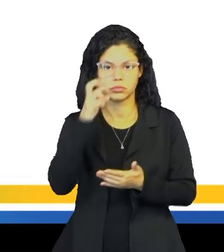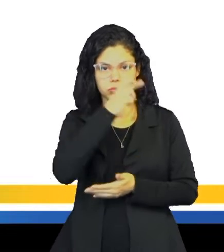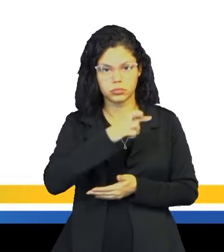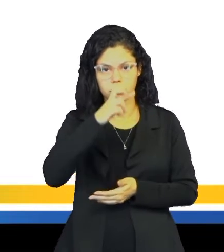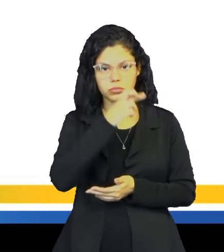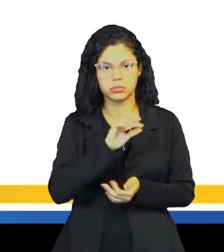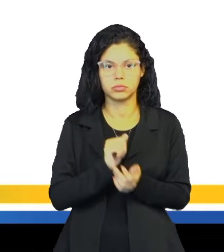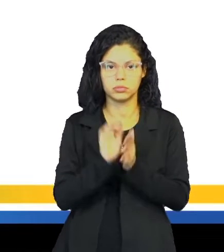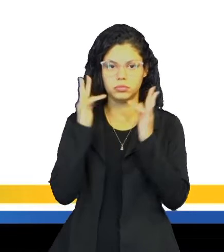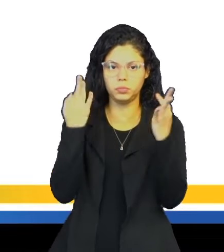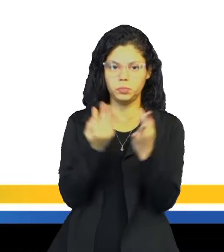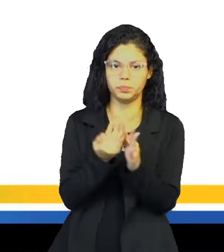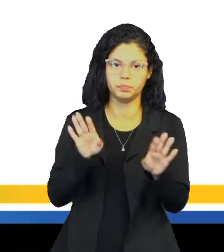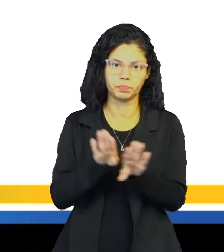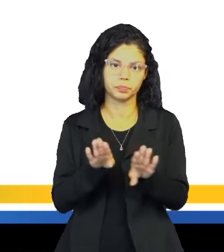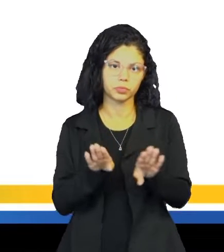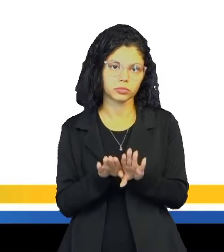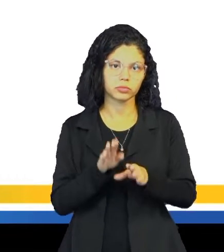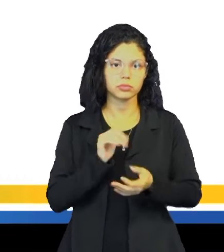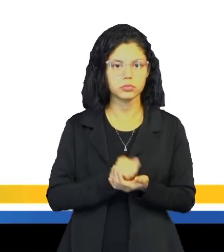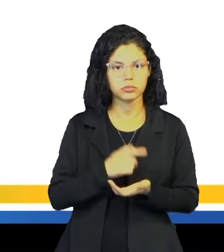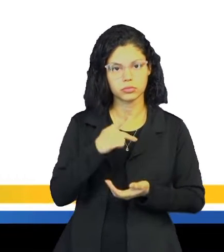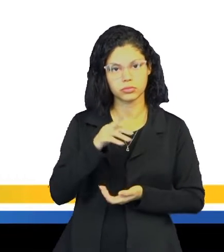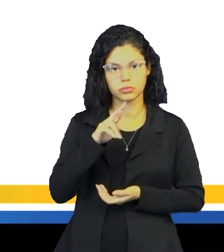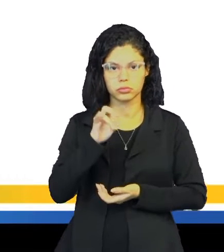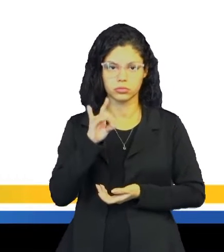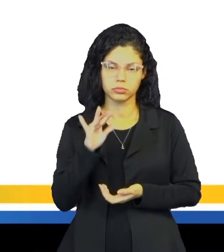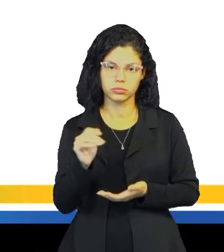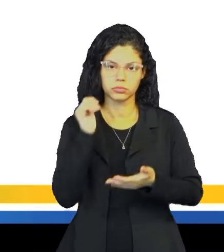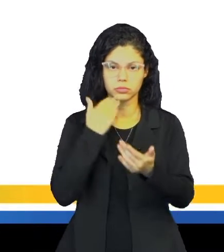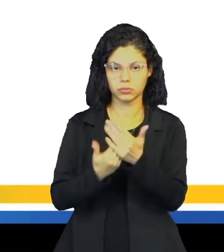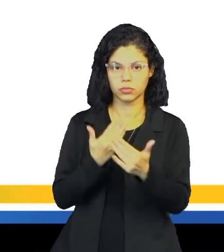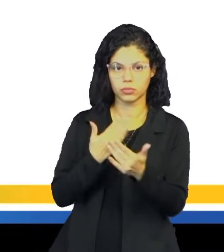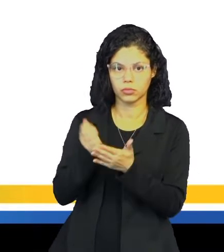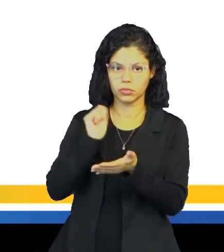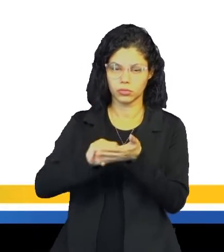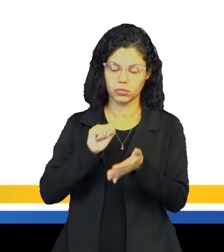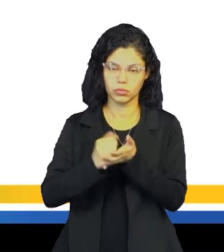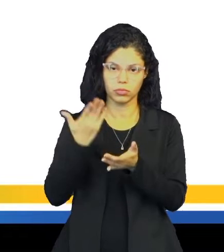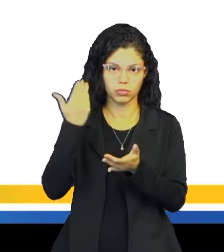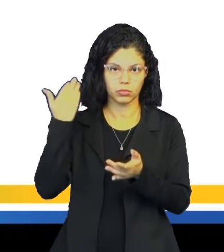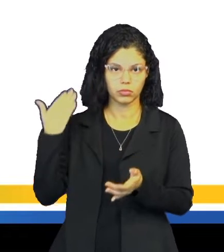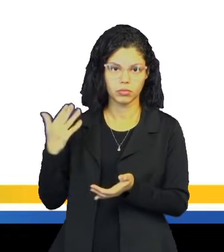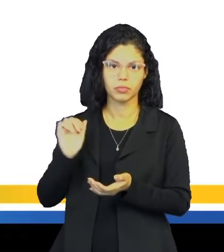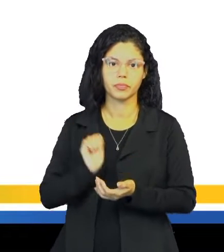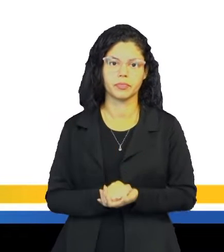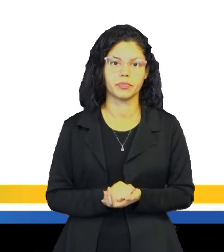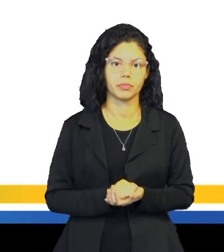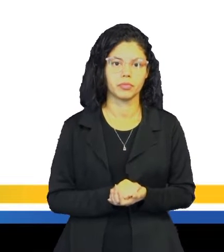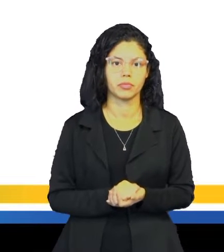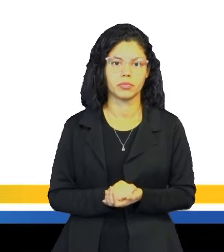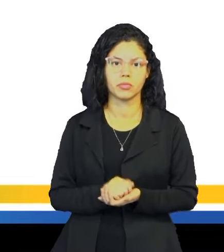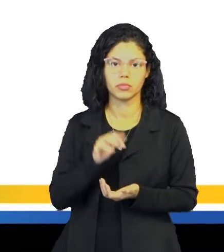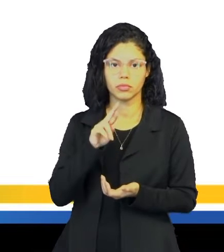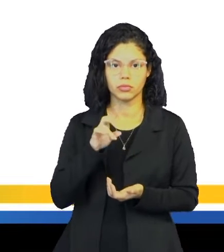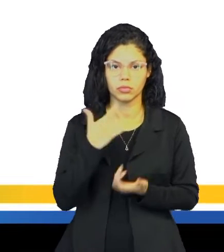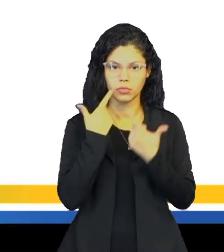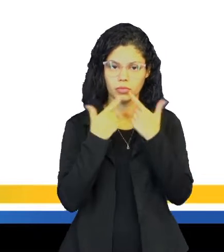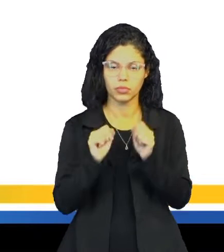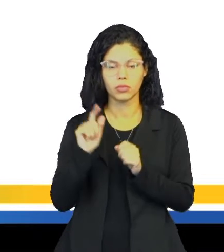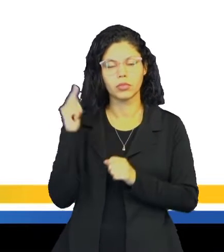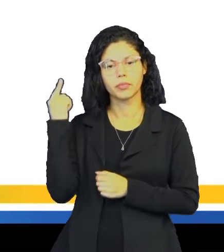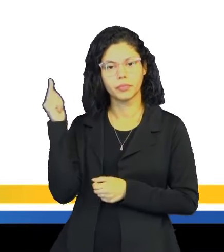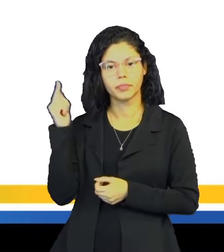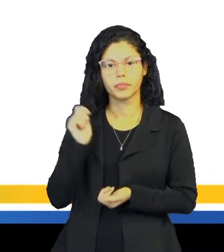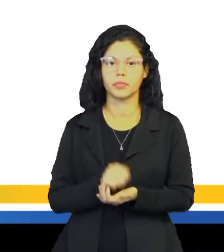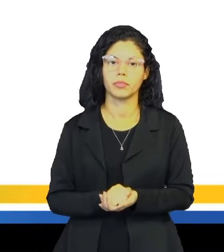as linhagens, familiar. A paleografia, que é o estudo da escrita antiga, e a antropologia, linguística e